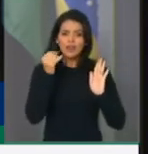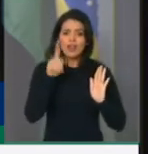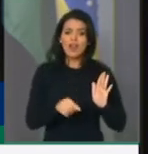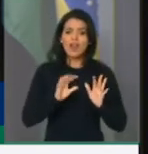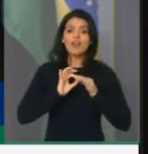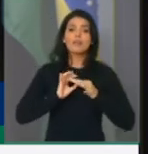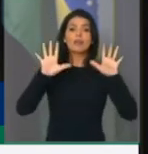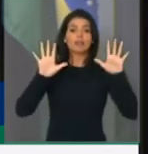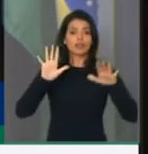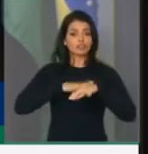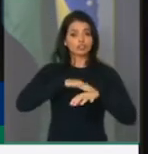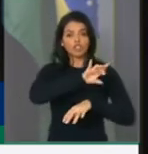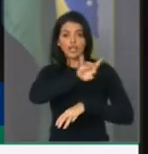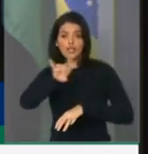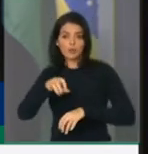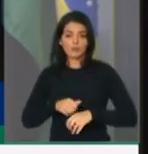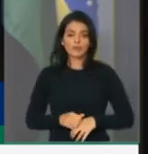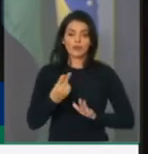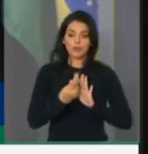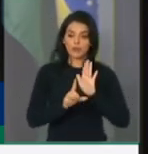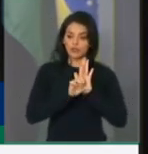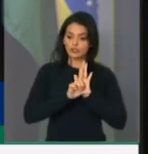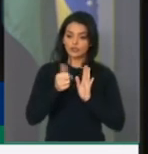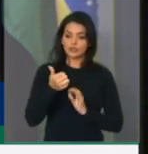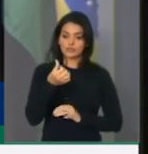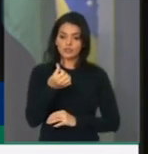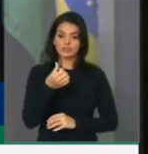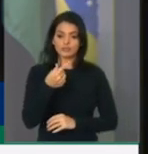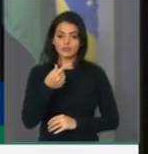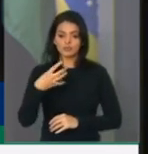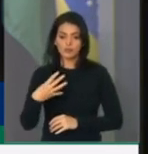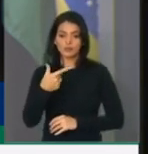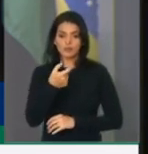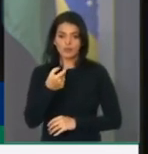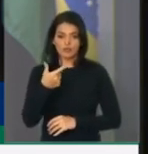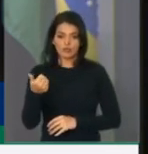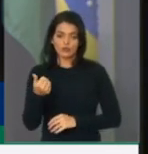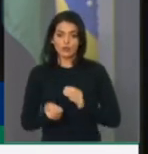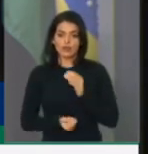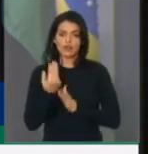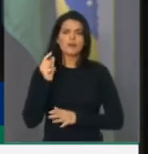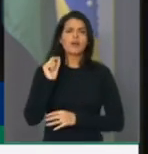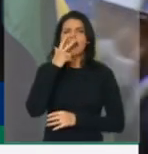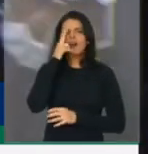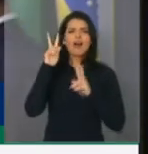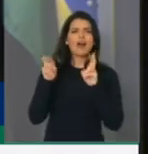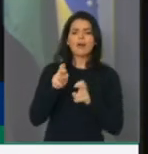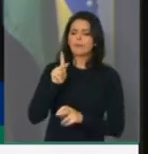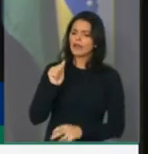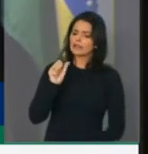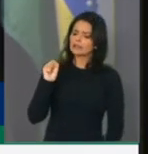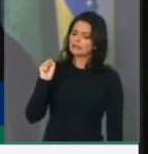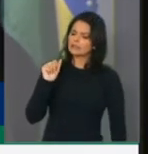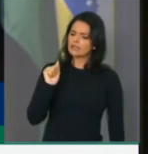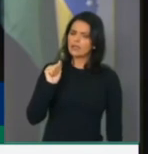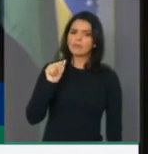à liberdade o projeto de lei 16742 um que criou tal de passaporte